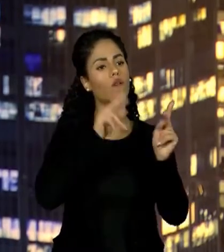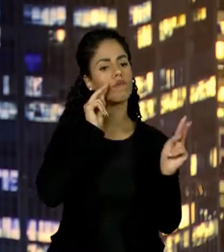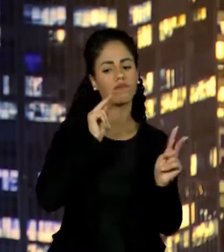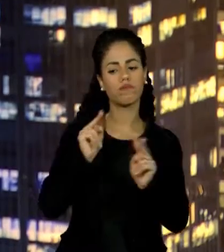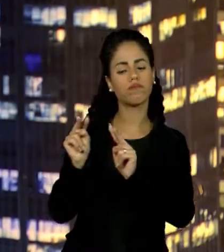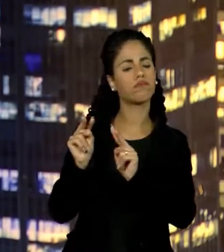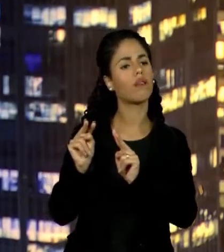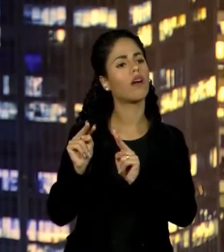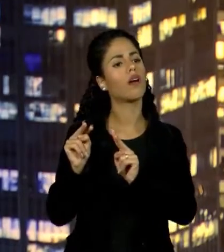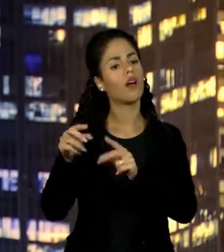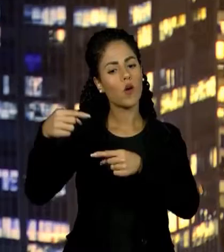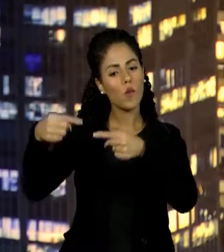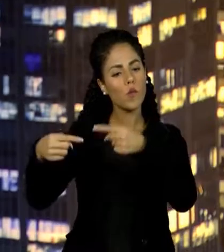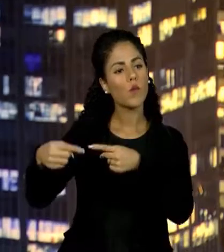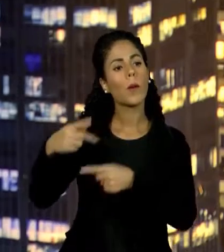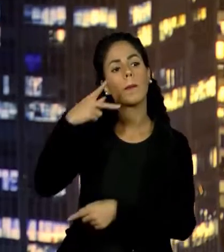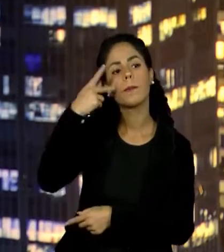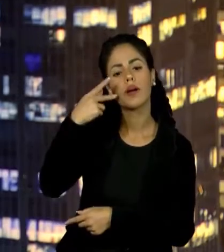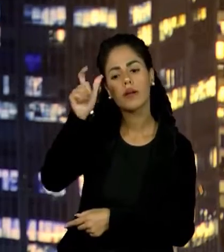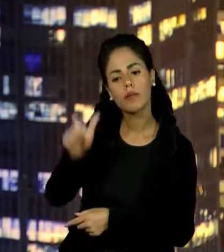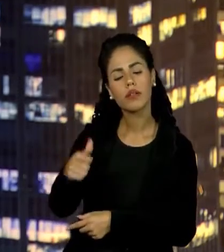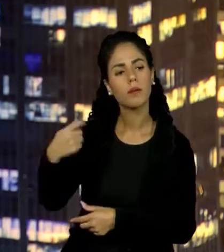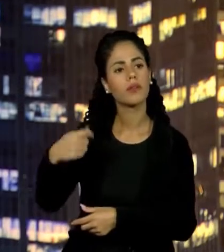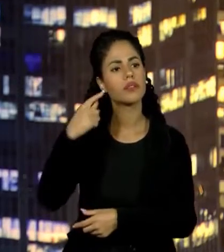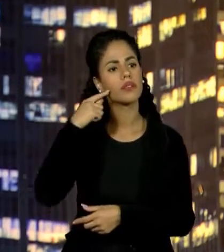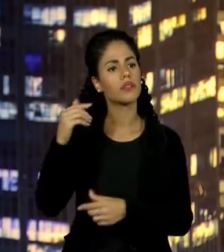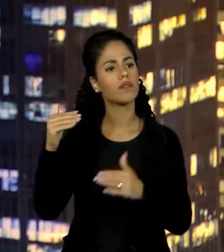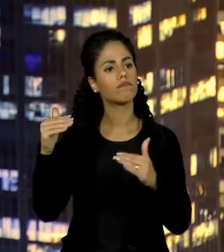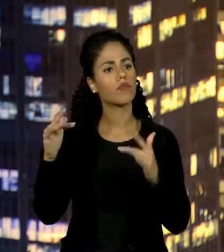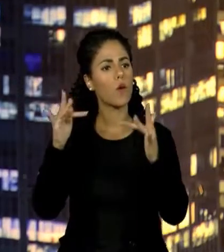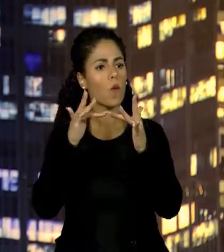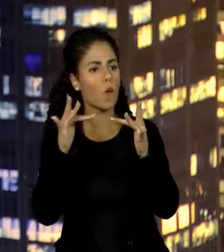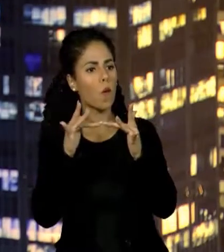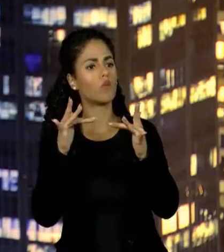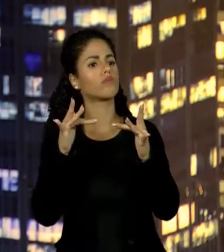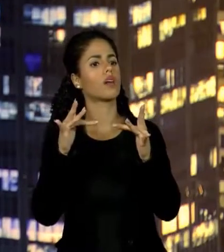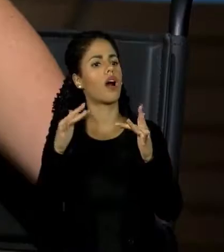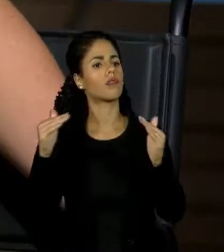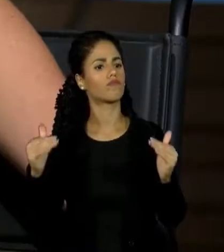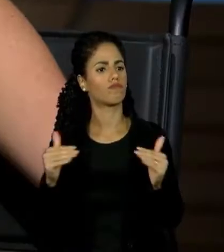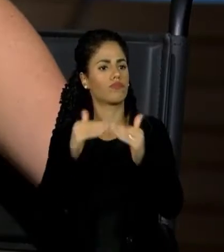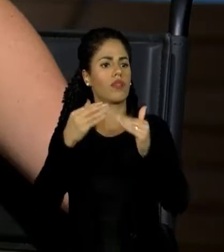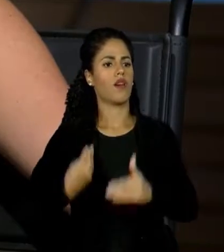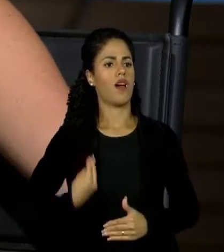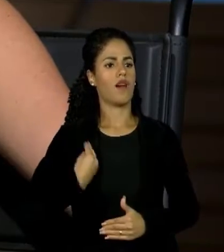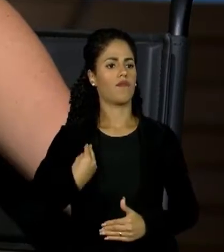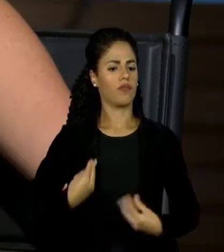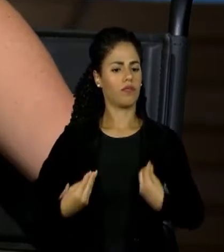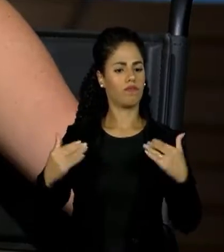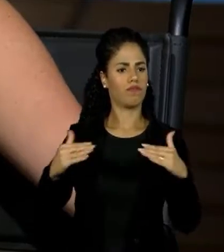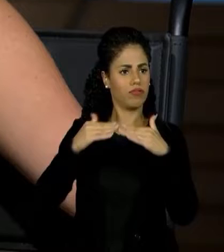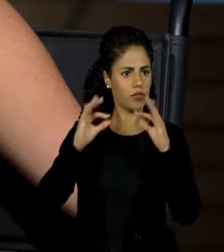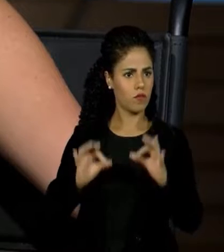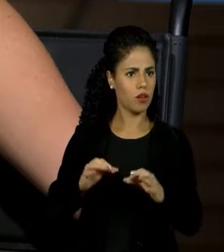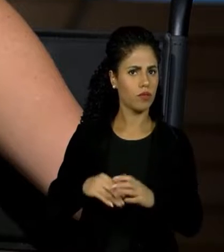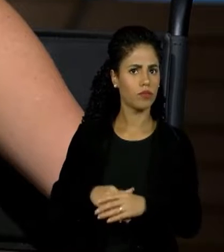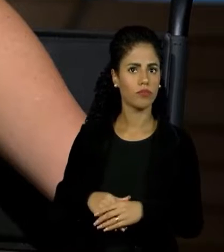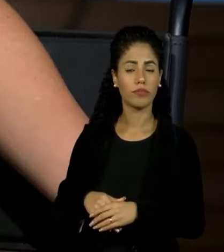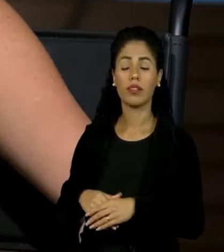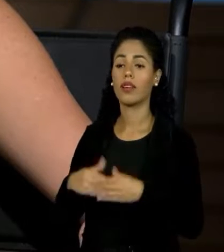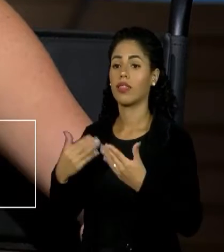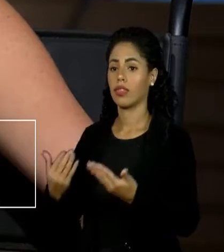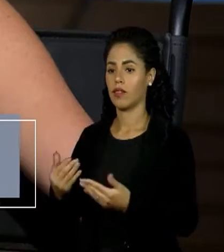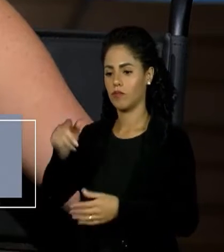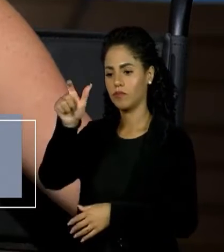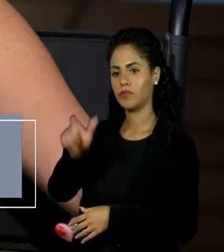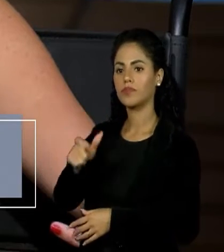o político teria que viver de uma forma mais próxima a nós? Eu acho que os dois, né? O político ele teria que